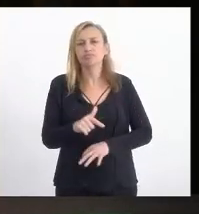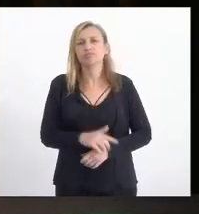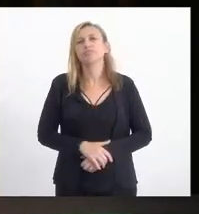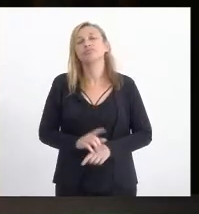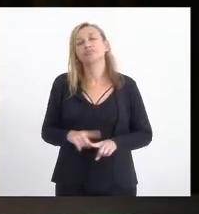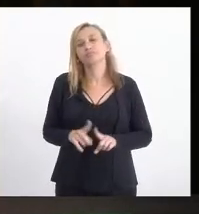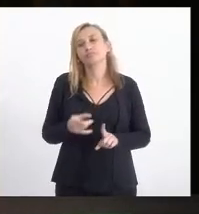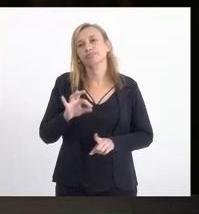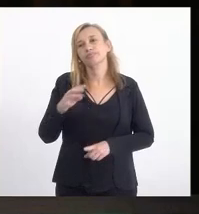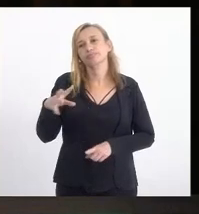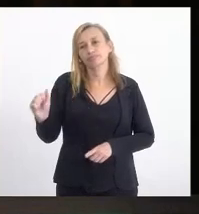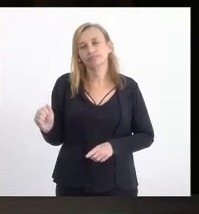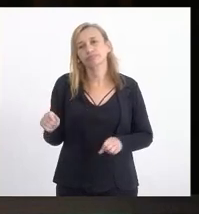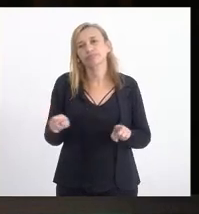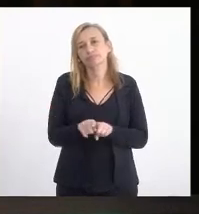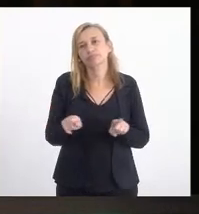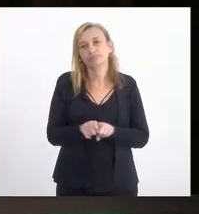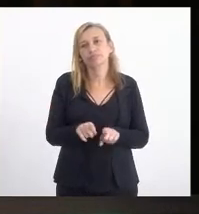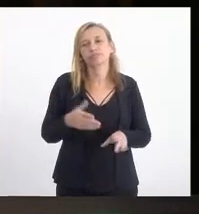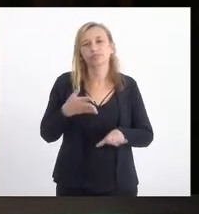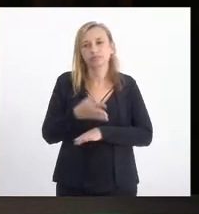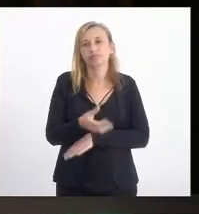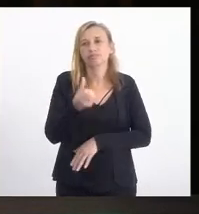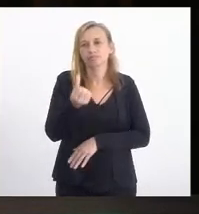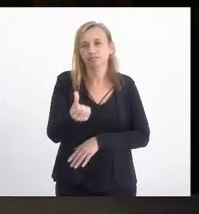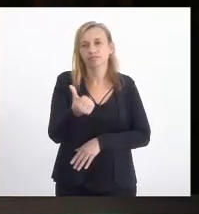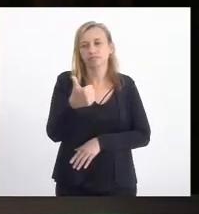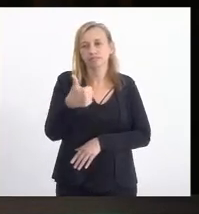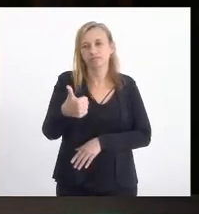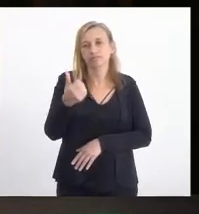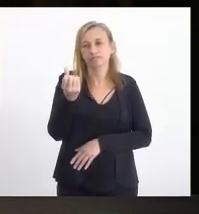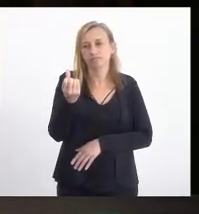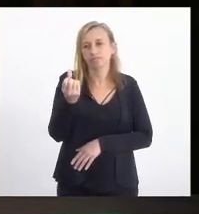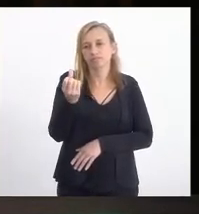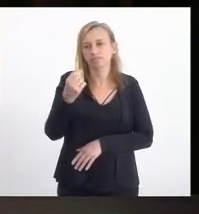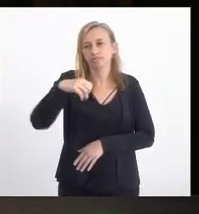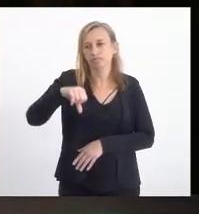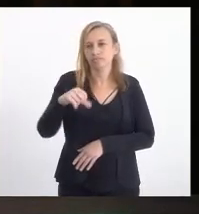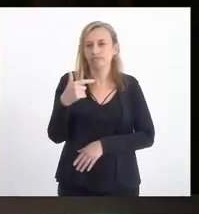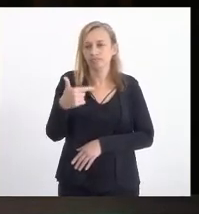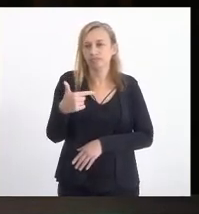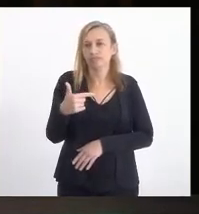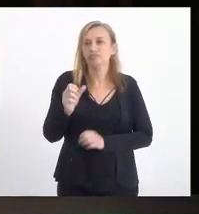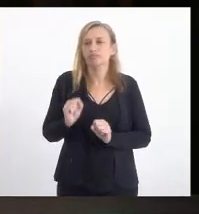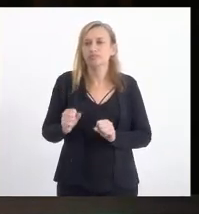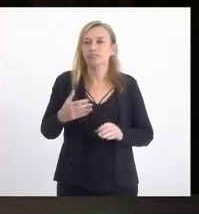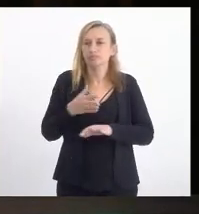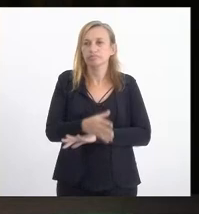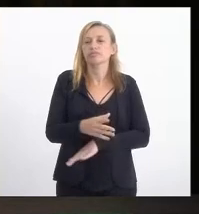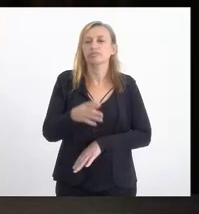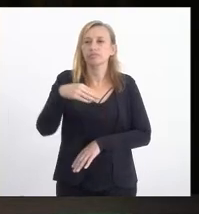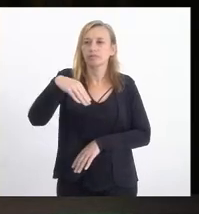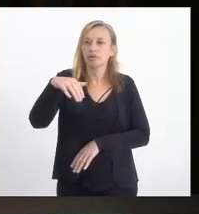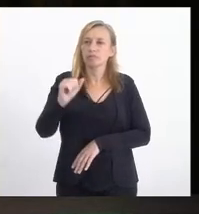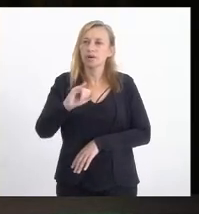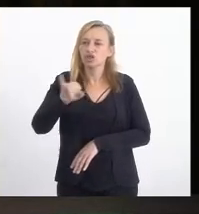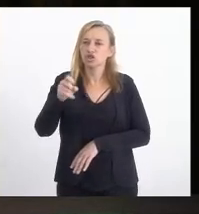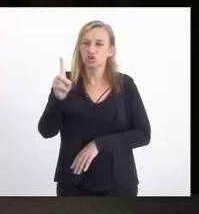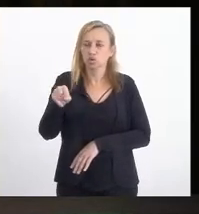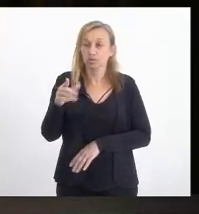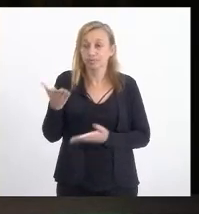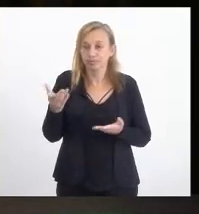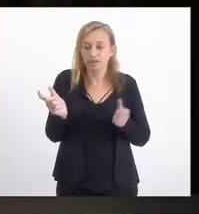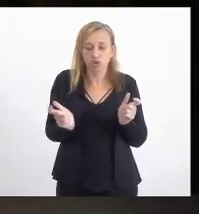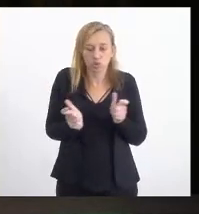mas o Praça também tem que chegar o 192 E aí eu sei que ele pode chegar se ele for a Major mas só que afunila